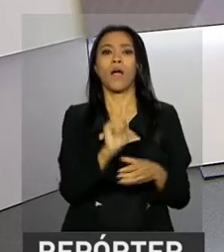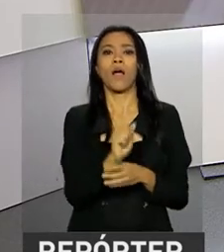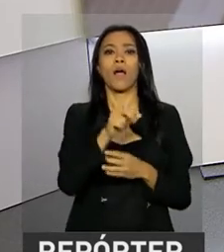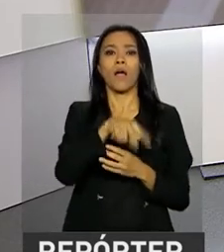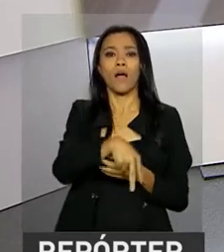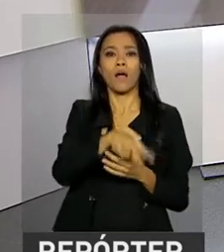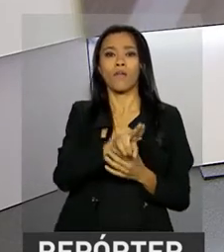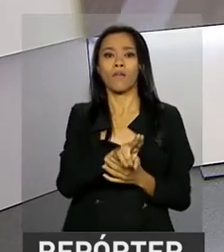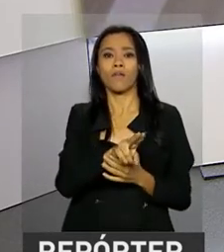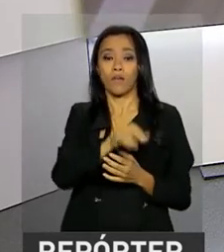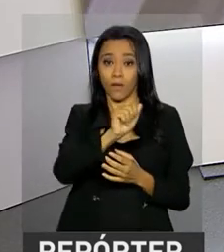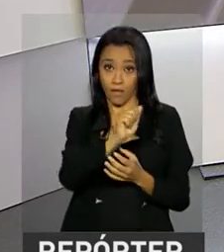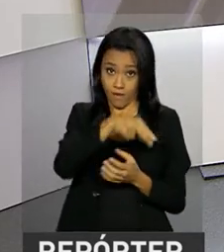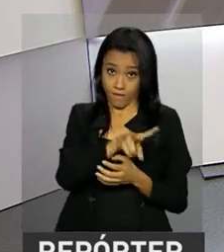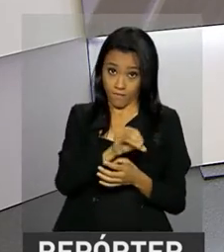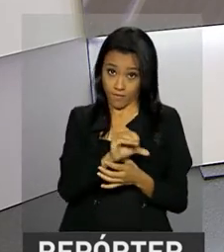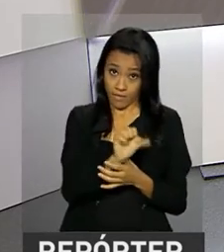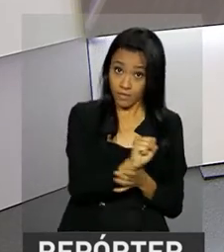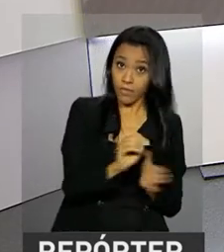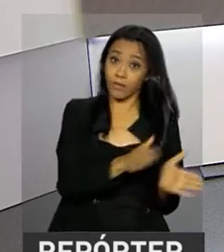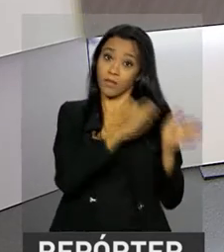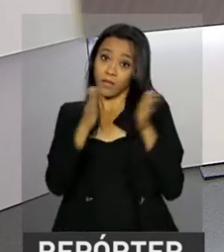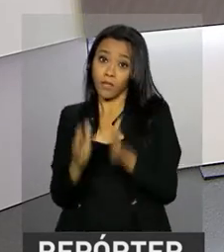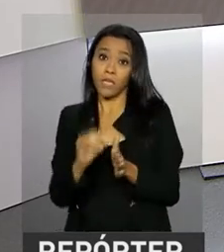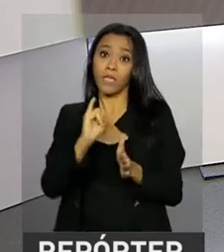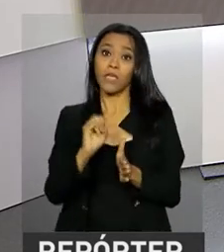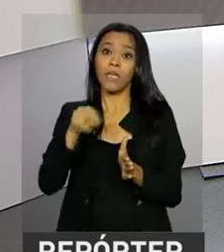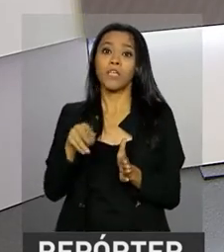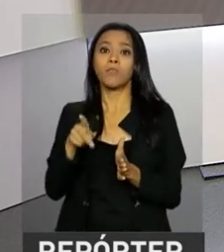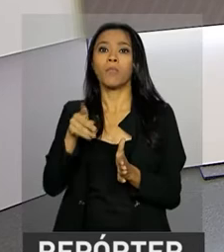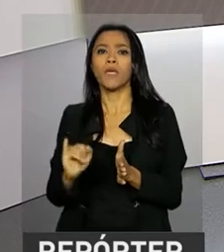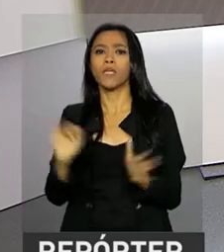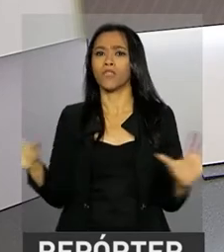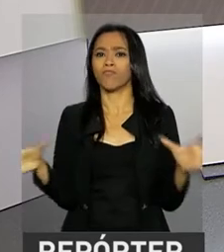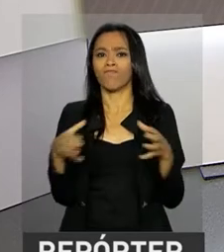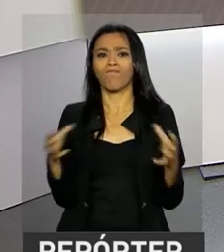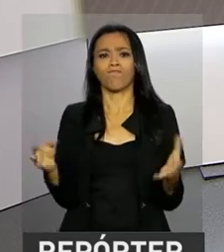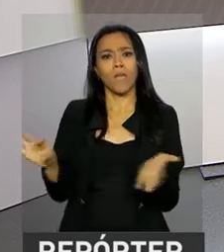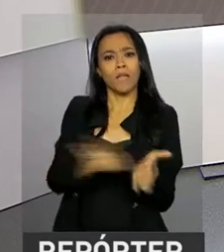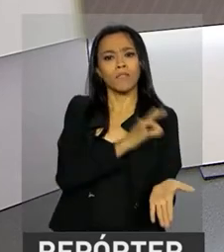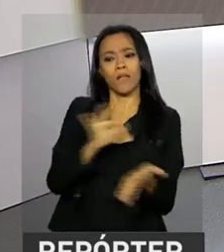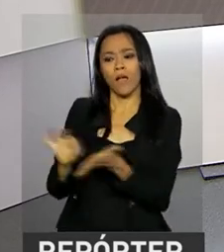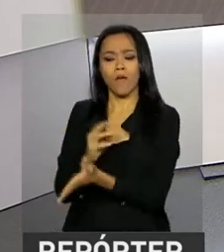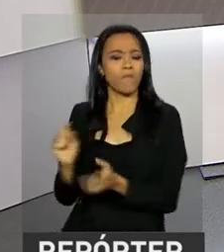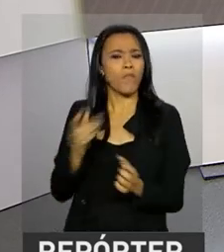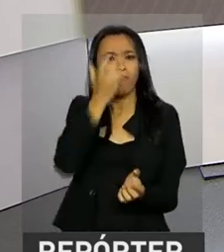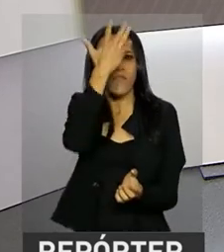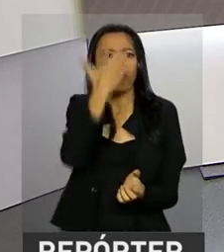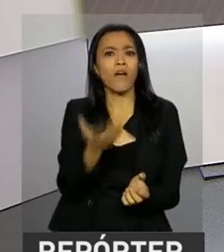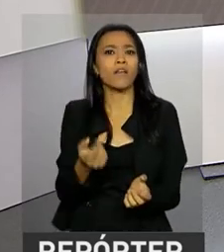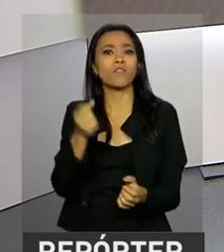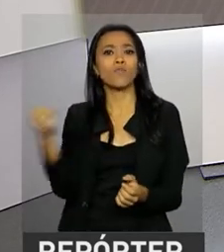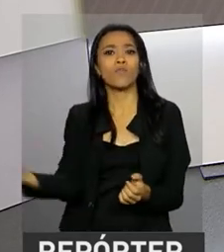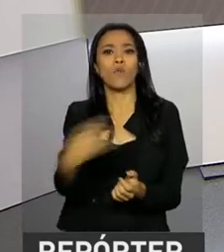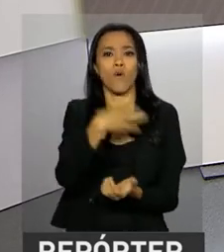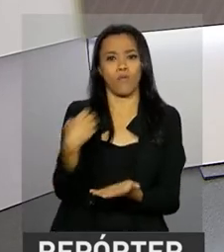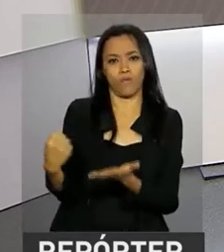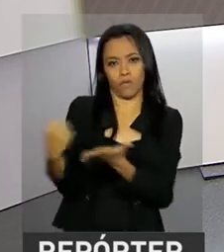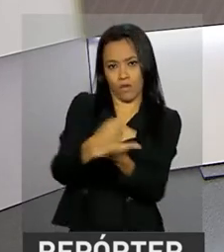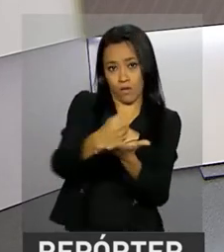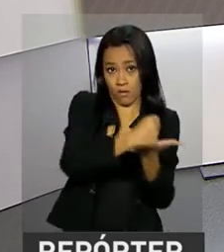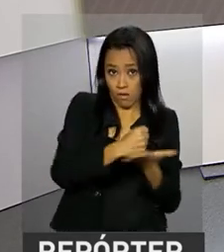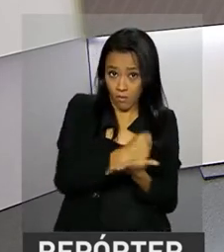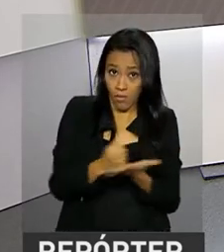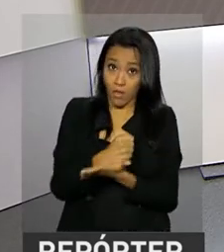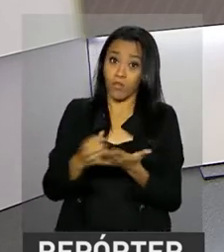de vigilância sanitária eo ipi o instituto nacional de propriedade industrial para facilitar a chegada de novos medicamentos genéricos